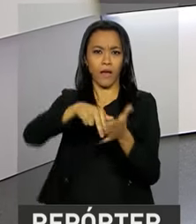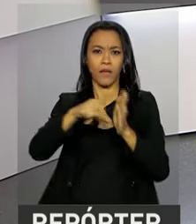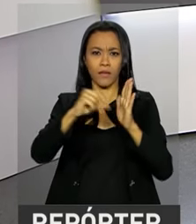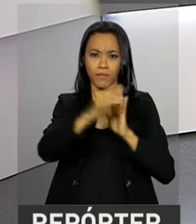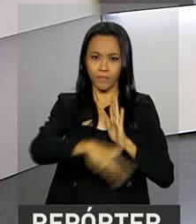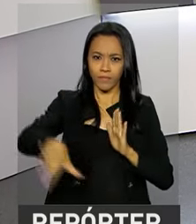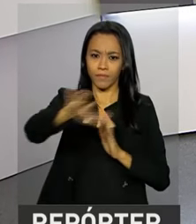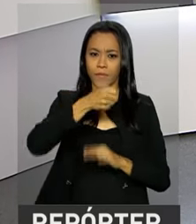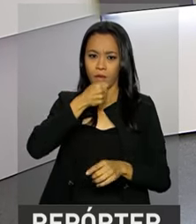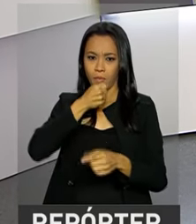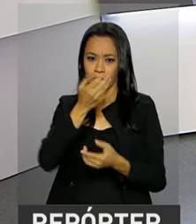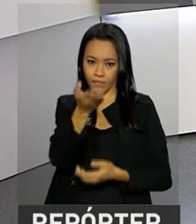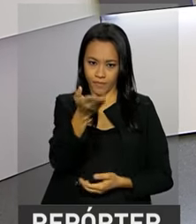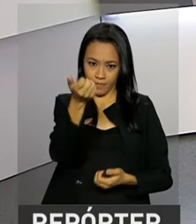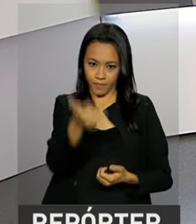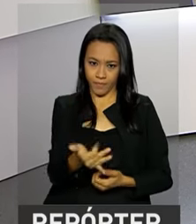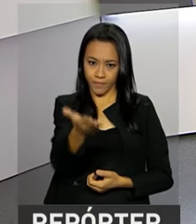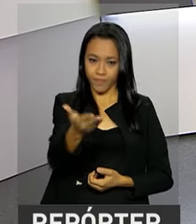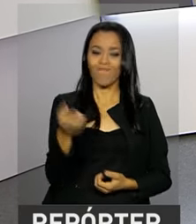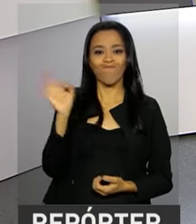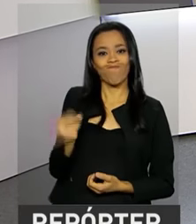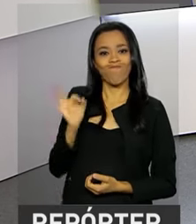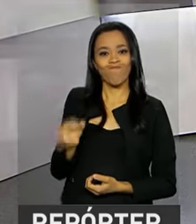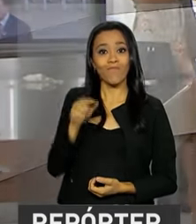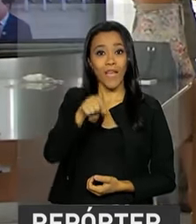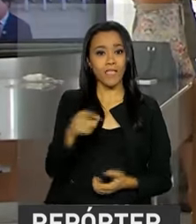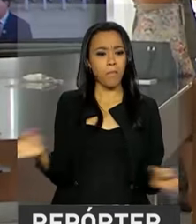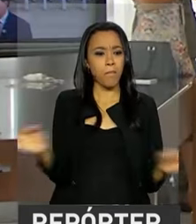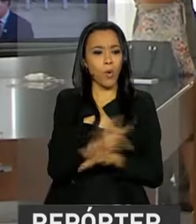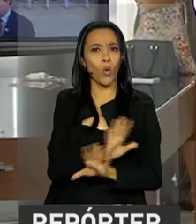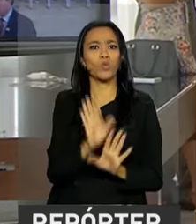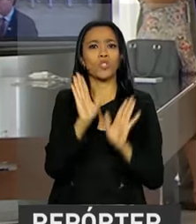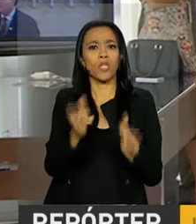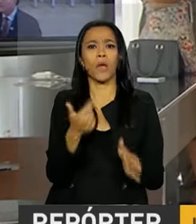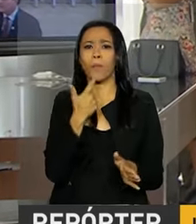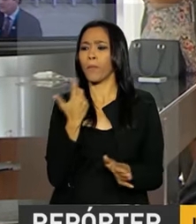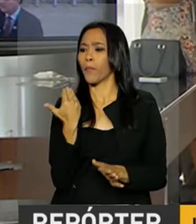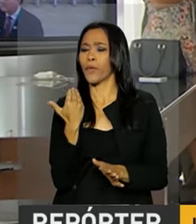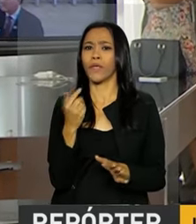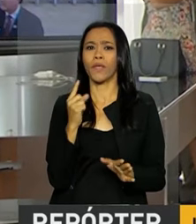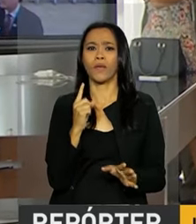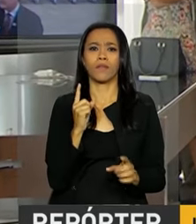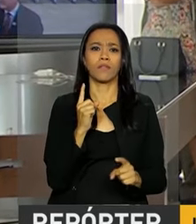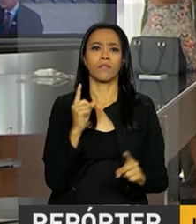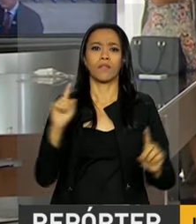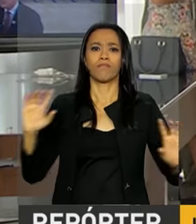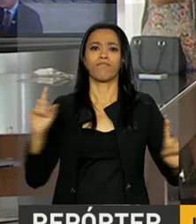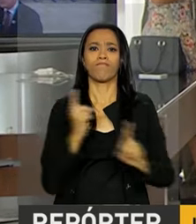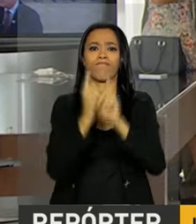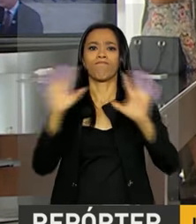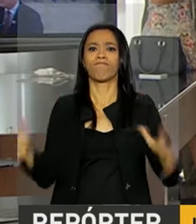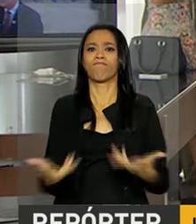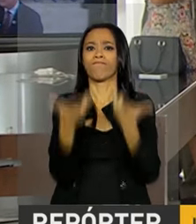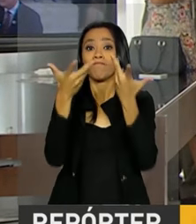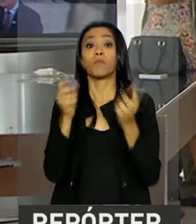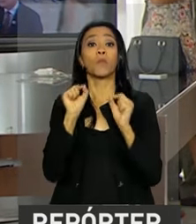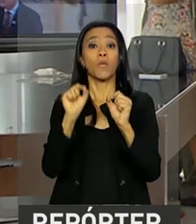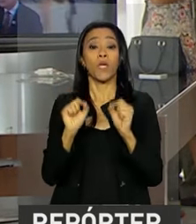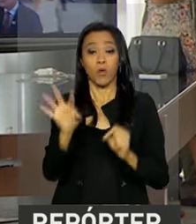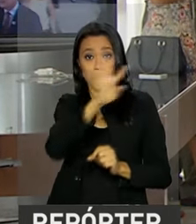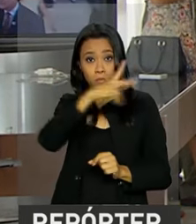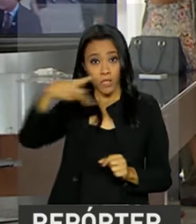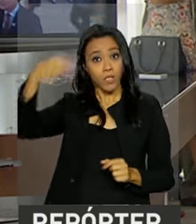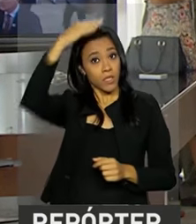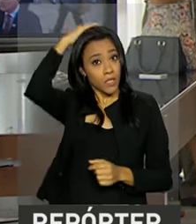João. Oi, Renato, exatamente. Nessa cerimônia que acabou agora, há pouquinho aqui no Palácio do Planalto, o presidente Michel Temer ele sancionou